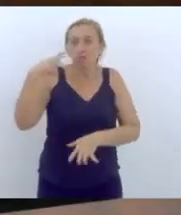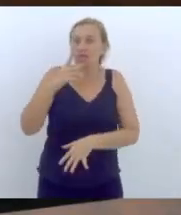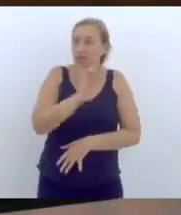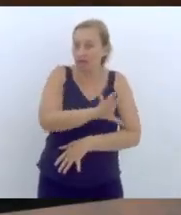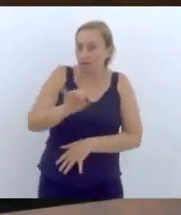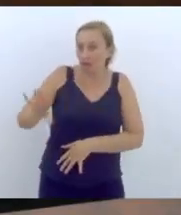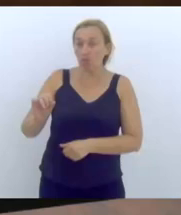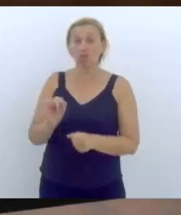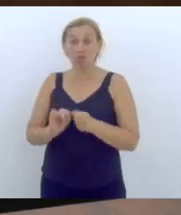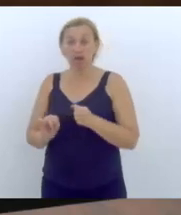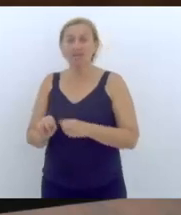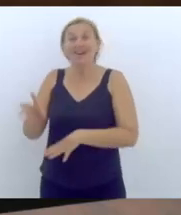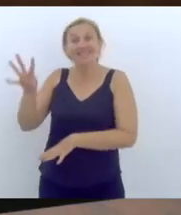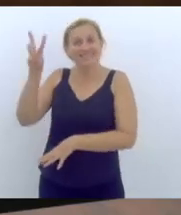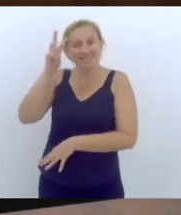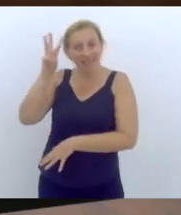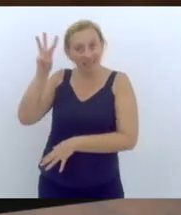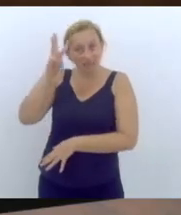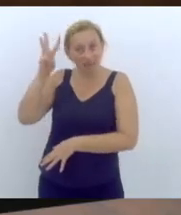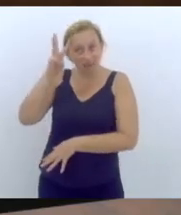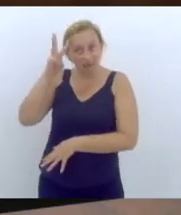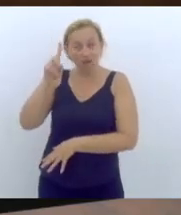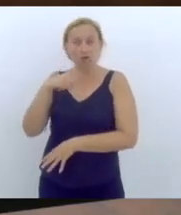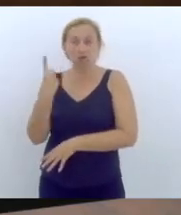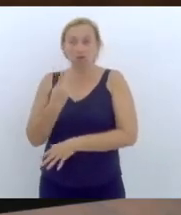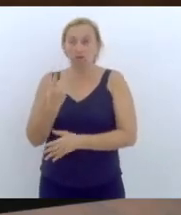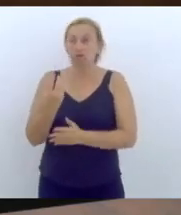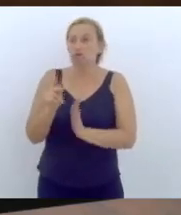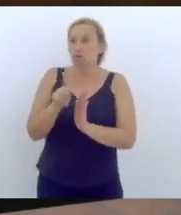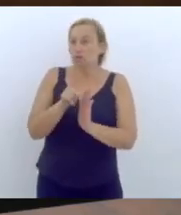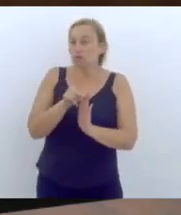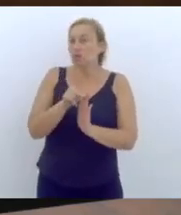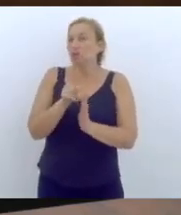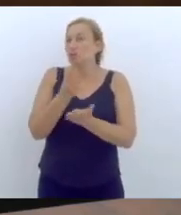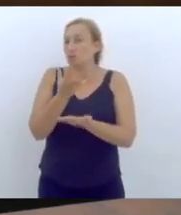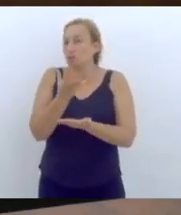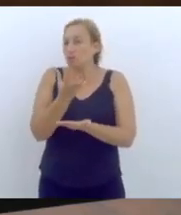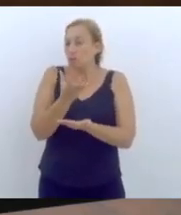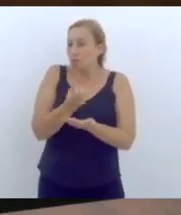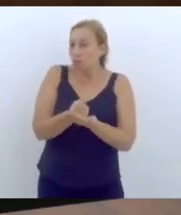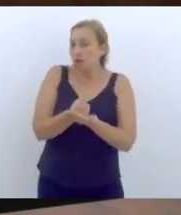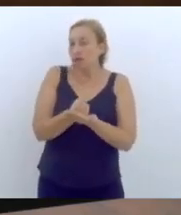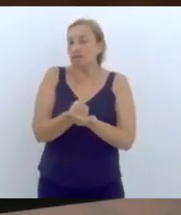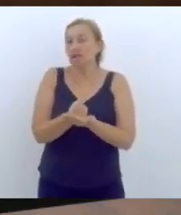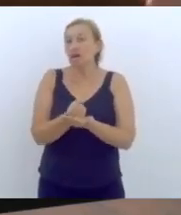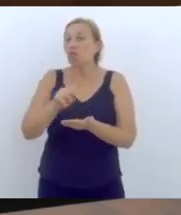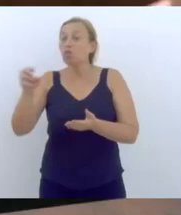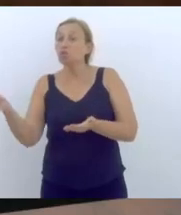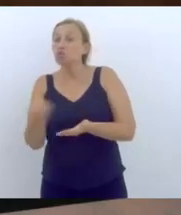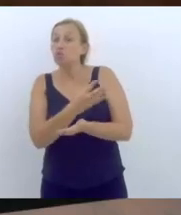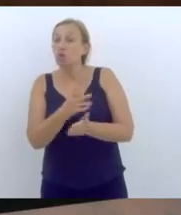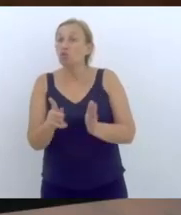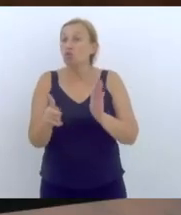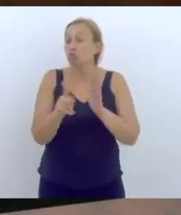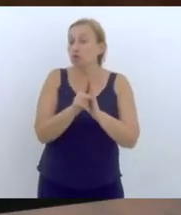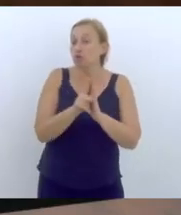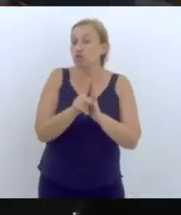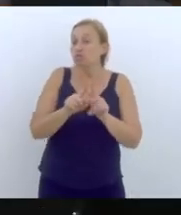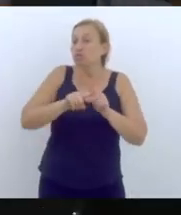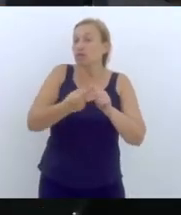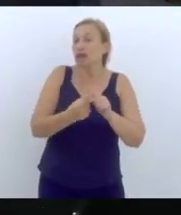faz. Terça-feira, vamos protocolar um novo projeto para alterar a lei da enfermeira Rejane. E eu